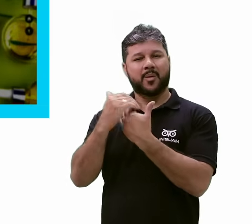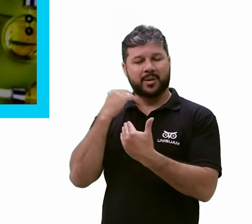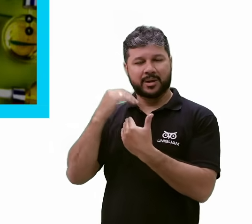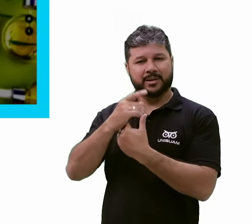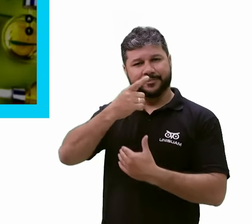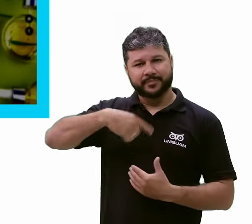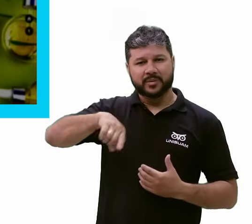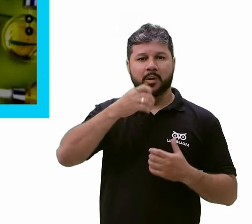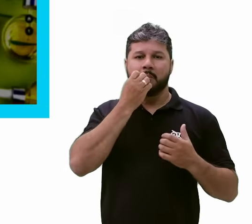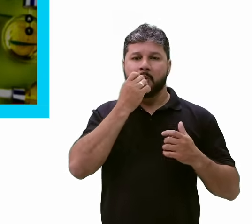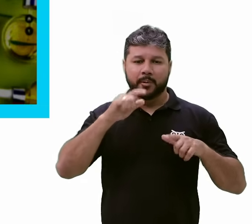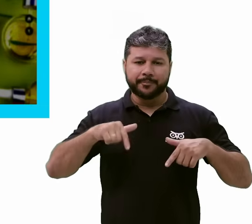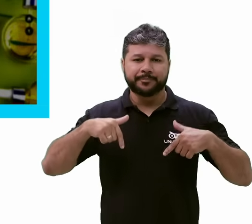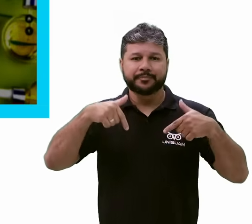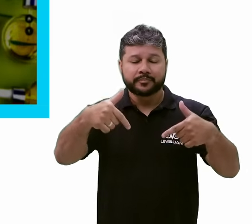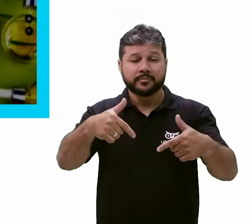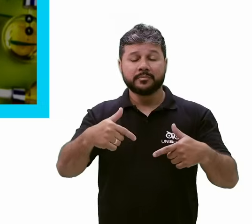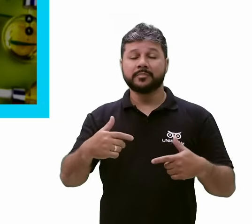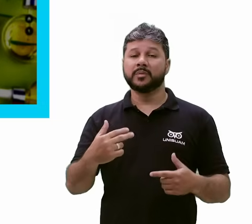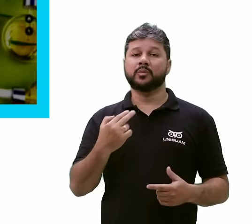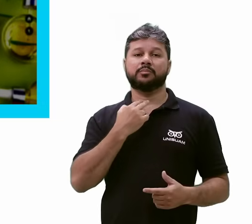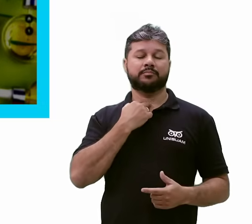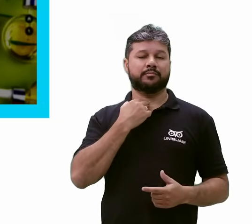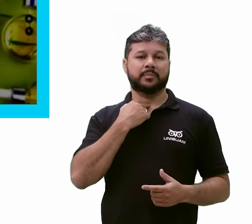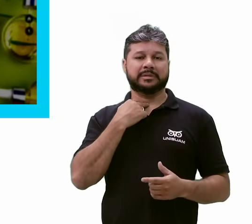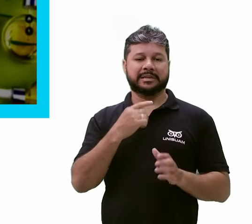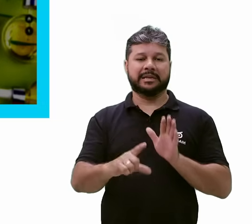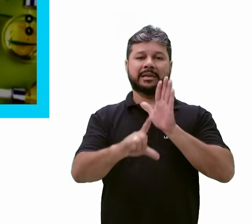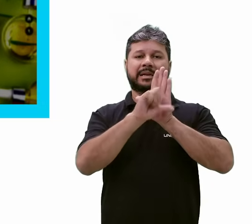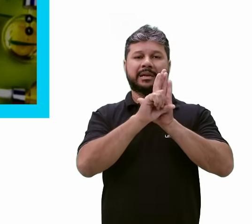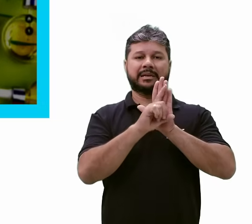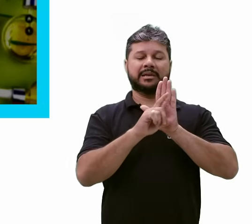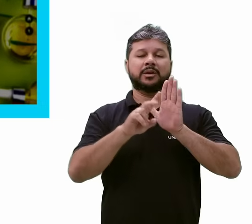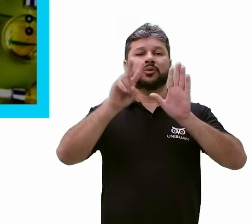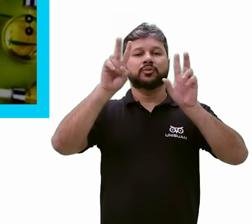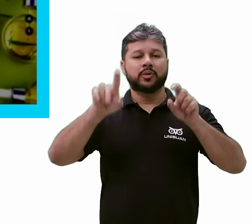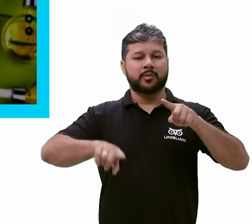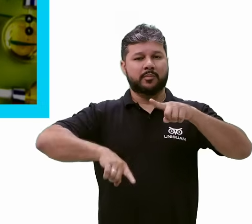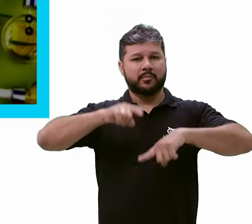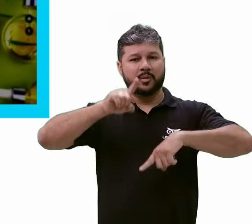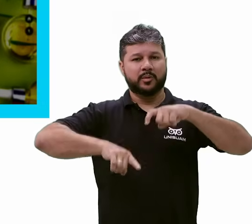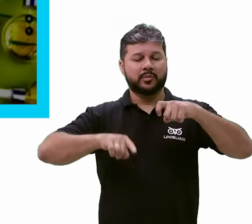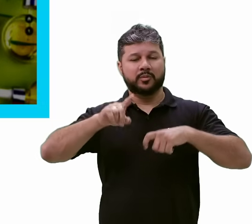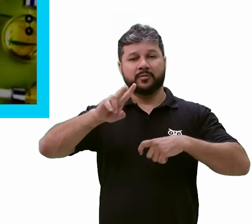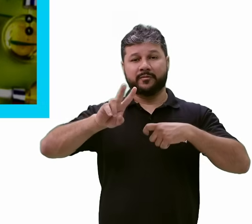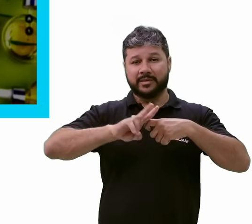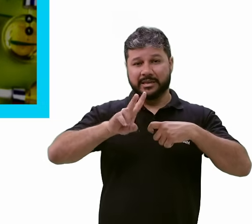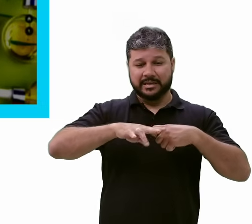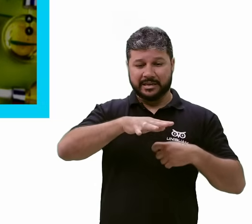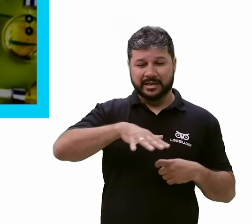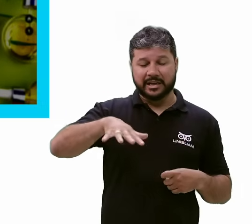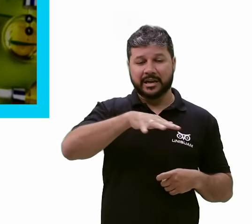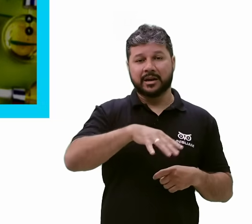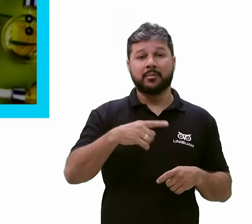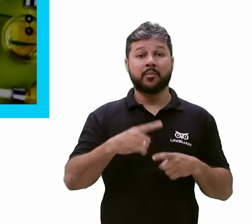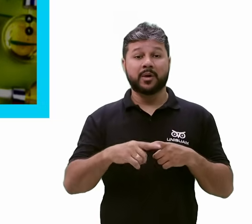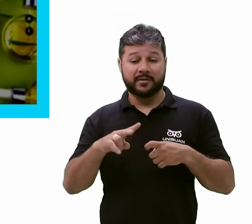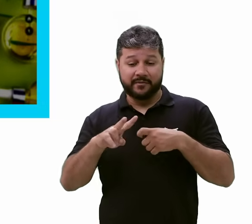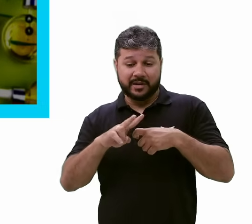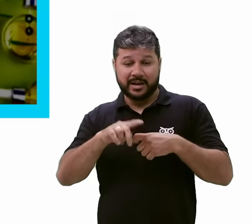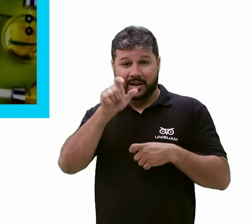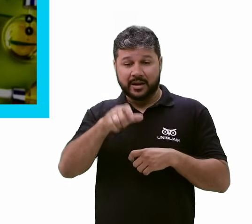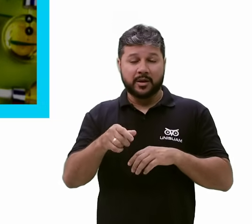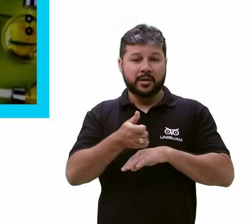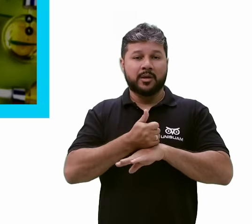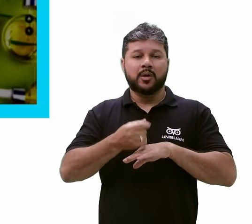nos orienta, né, nas boas práticas, não podia legislar sobre os produtos veterinários, uma vez que o médico veterinário